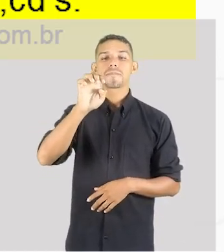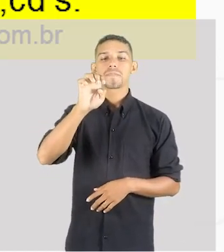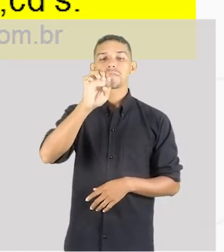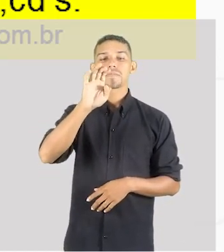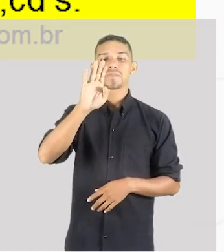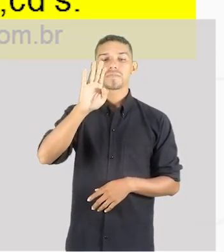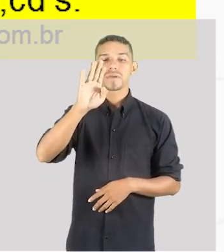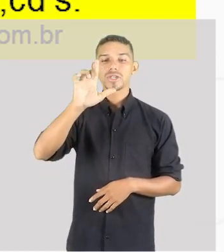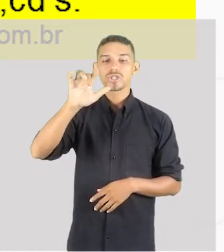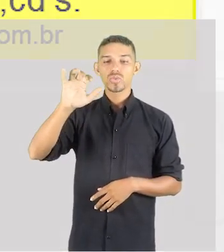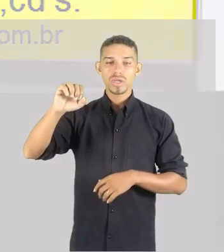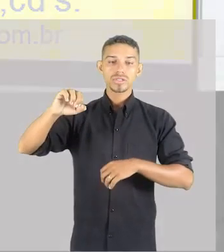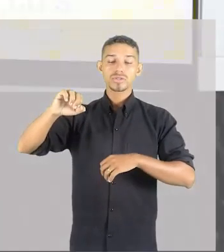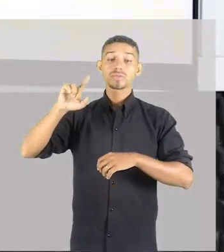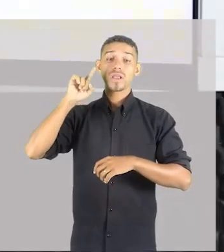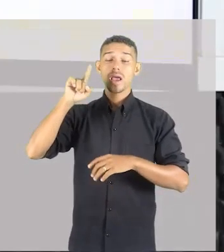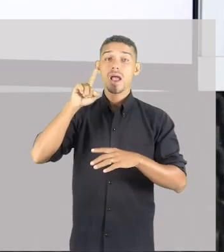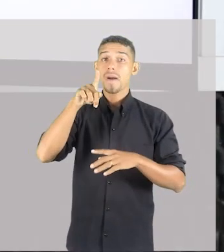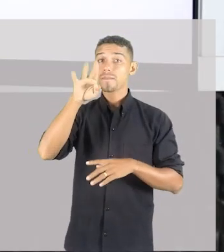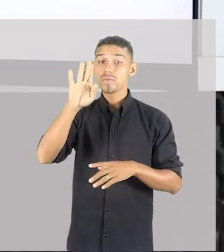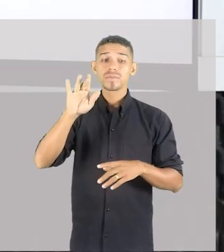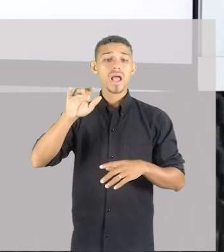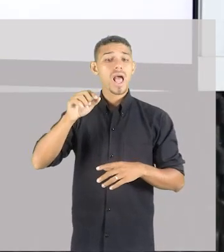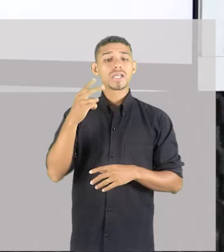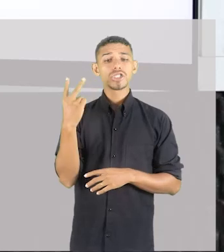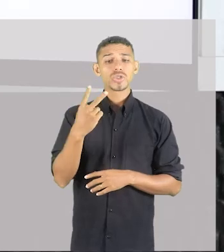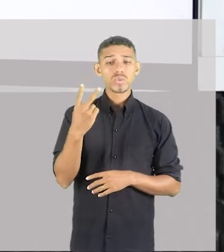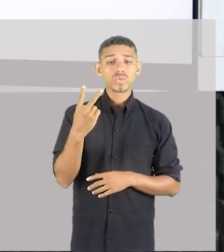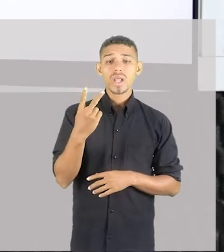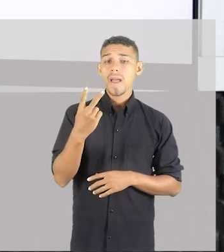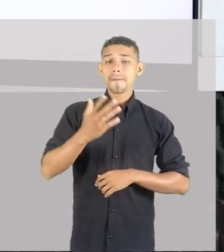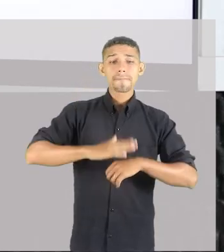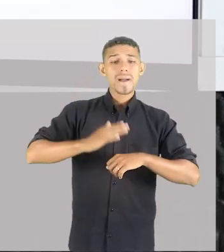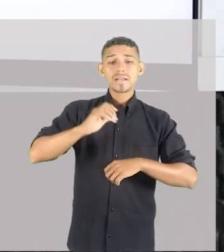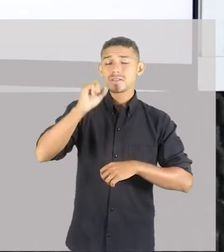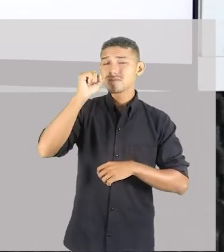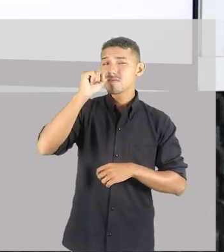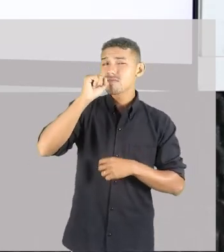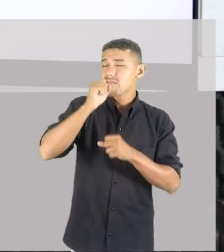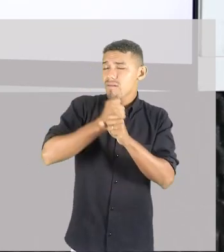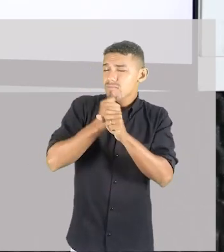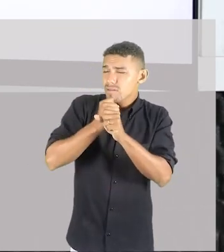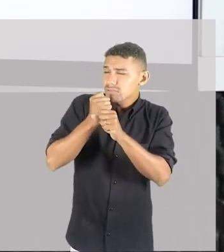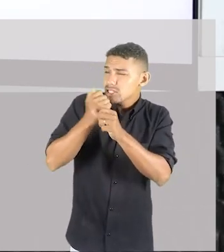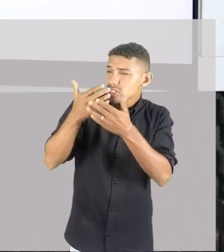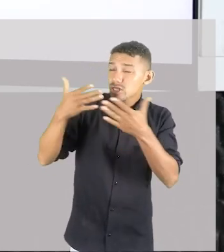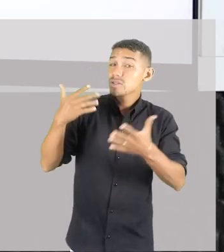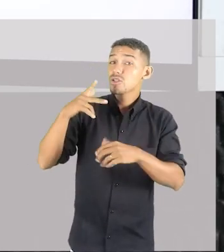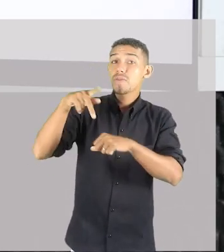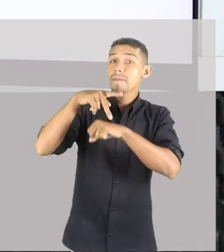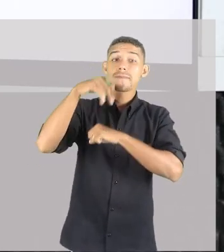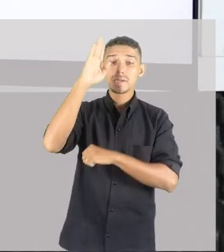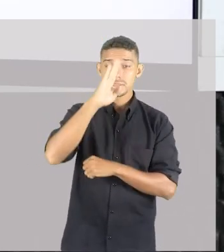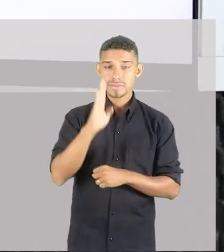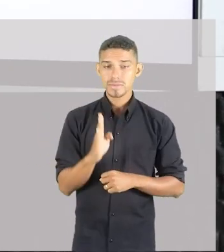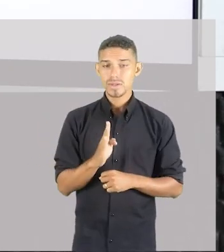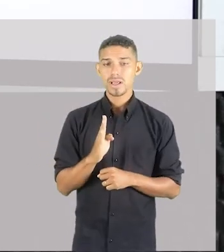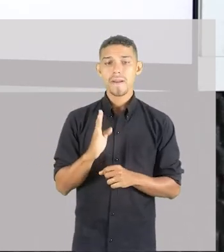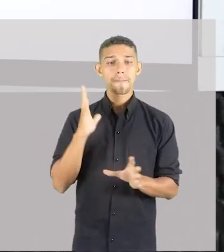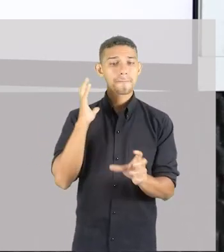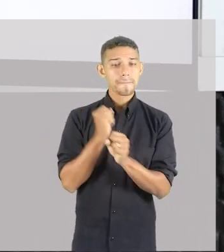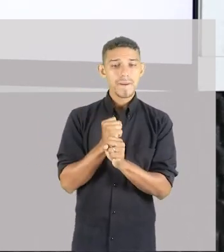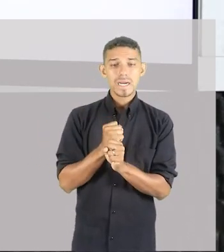anos. É a segunda biblioteca mais antiga do país, gente. O acervo com mais de 120 mil obras, né?